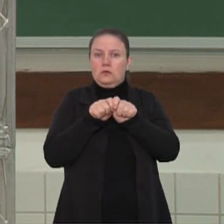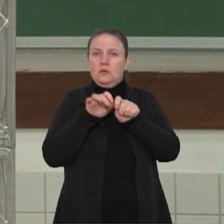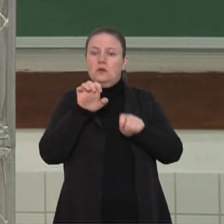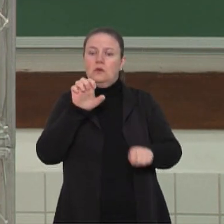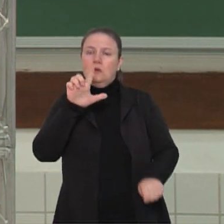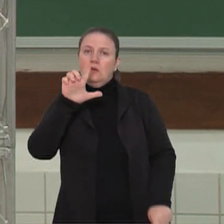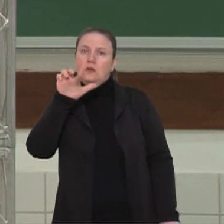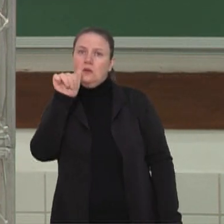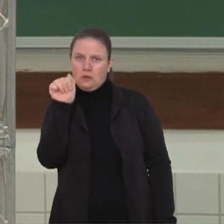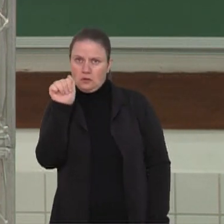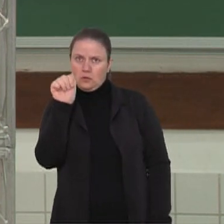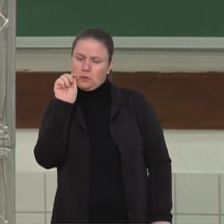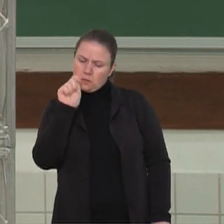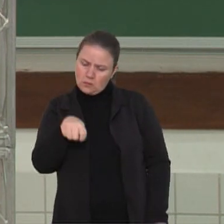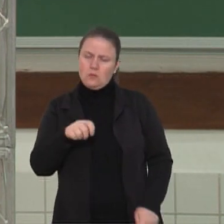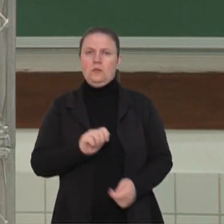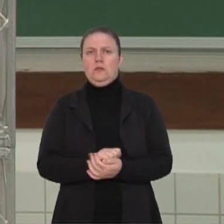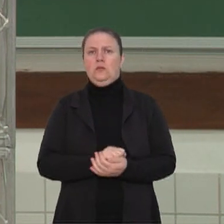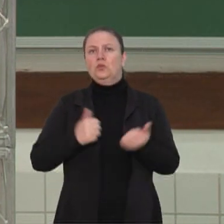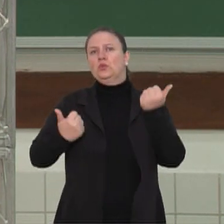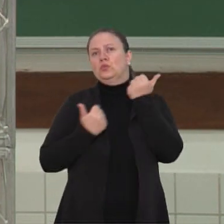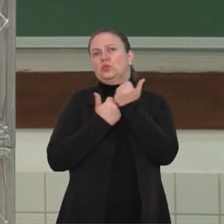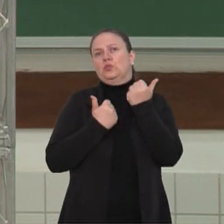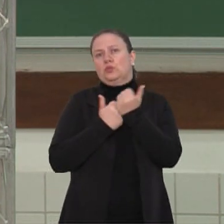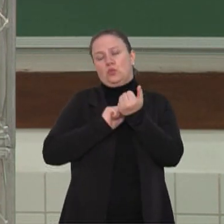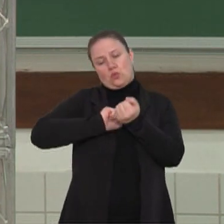ela. Se eu disse o